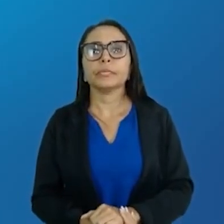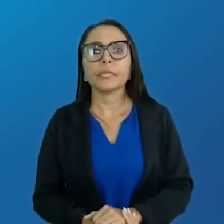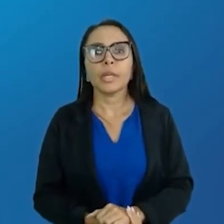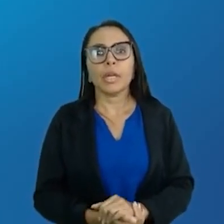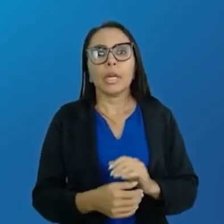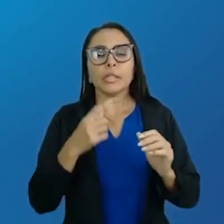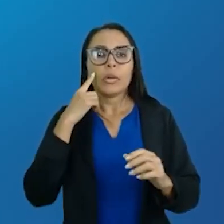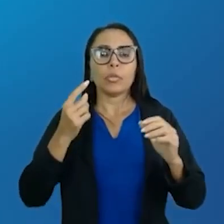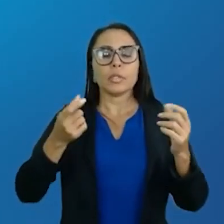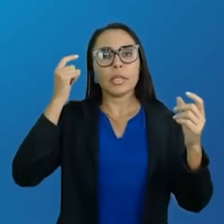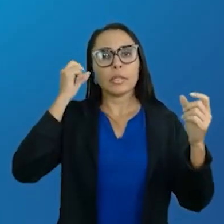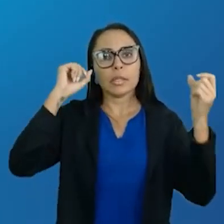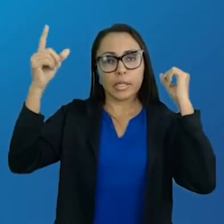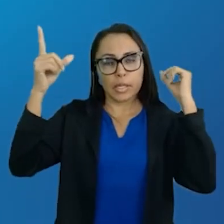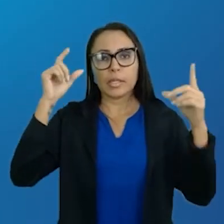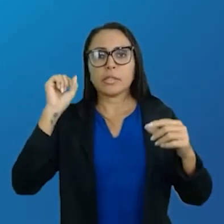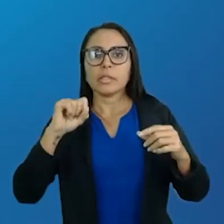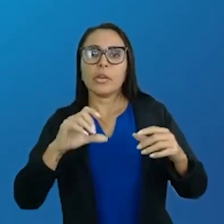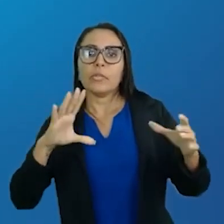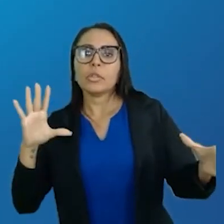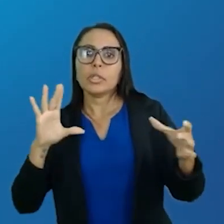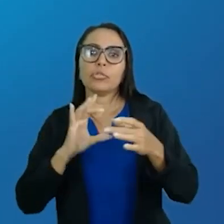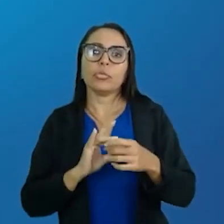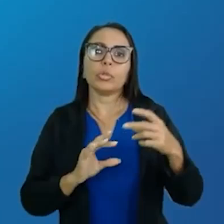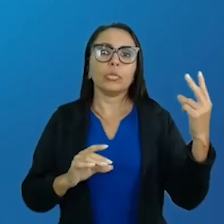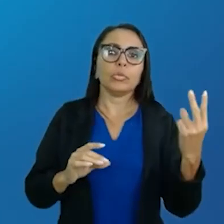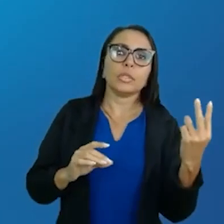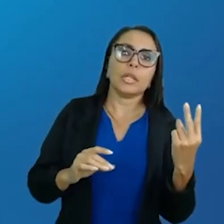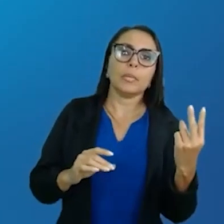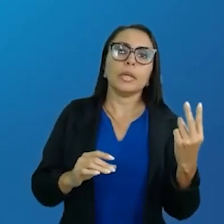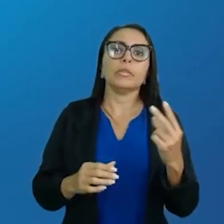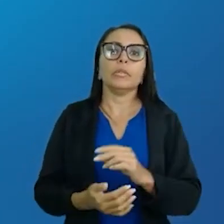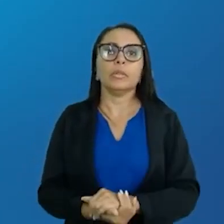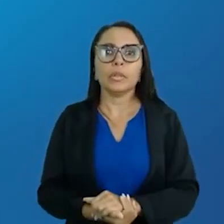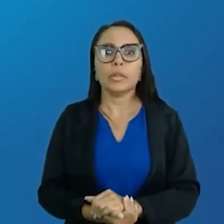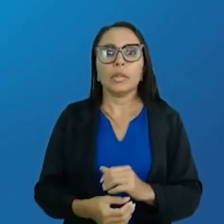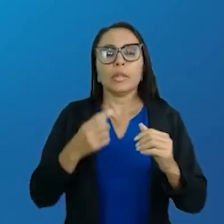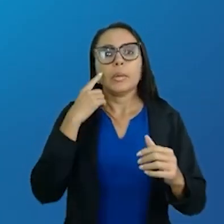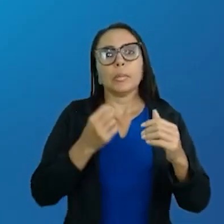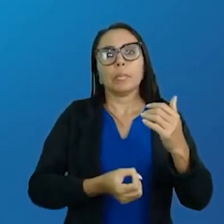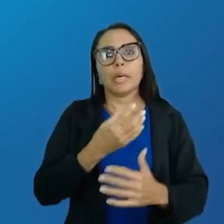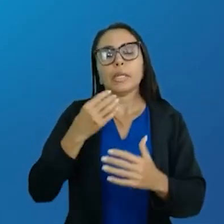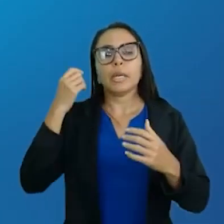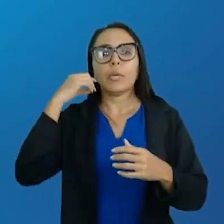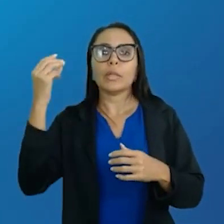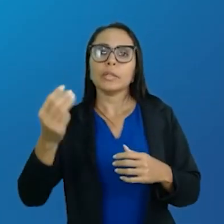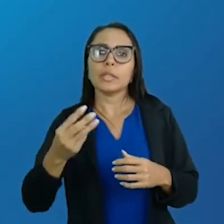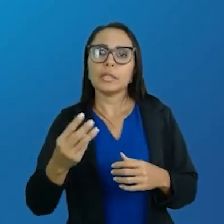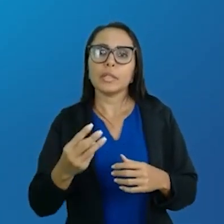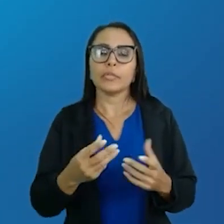você cria uma nova imagem. Você junta os dois elementos dentro do que é proposto para criar, digamos, uma terceira figura. Você